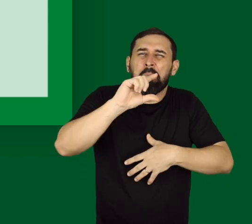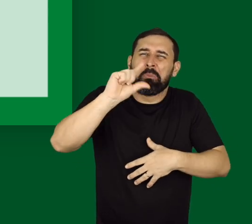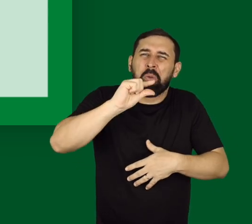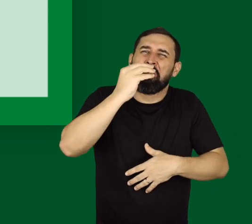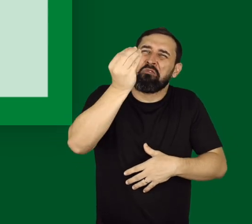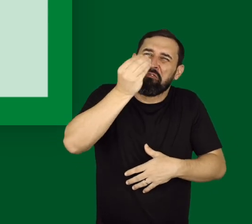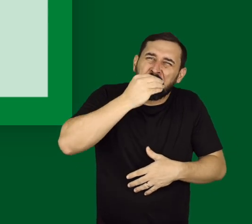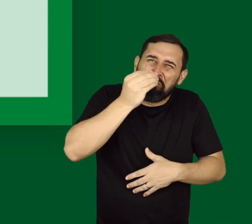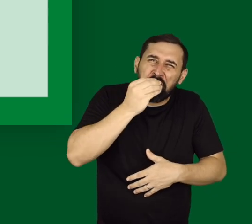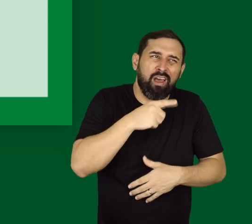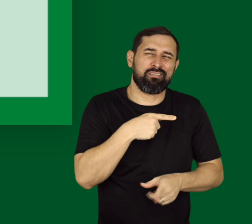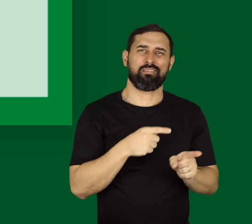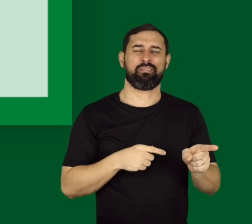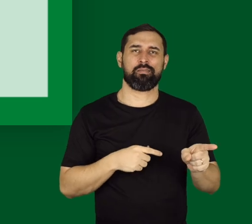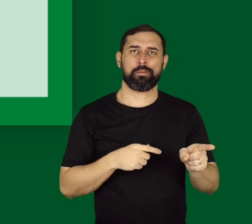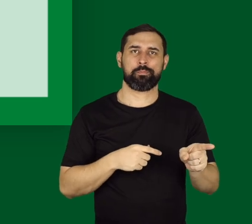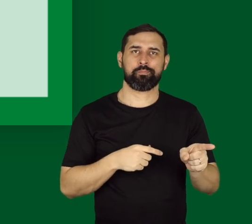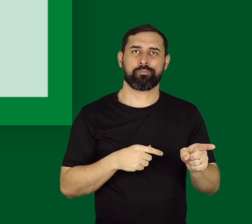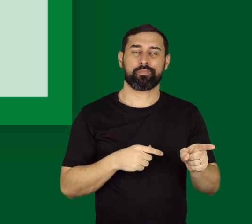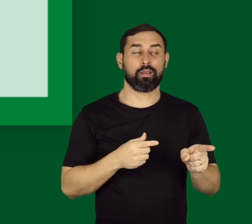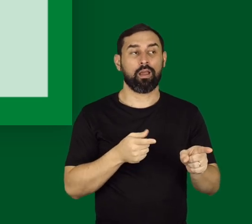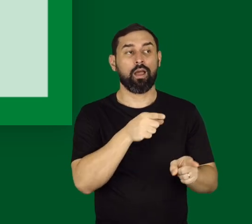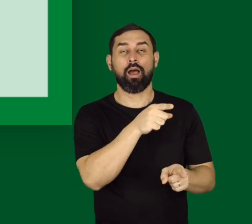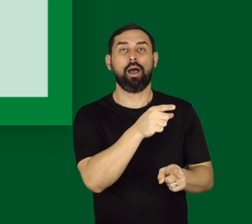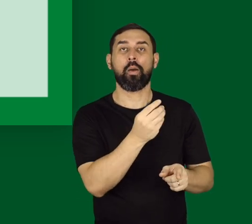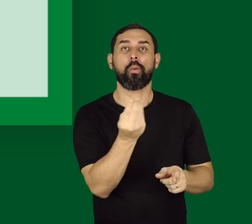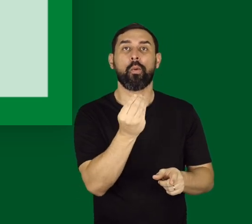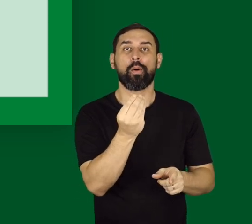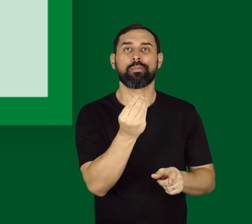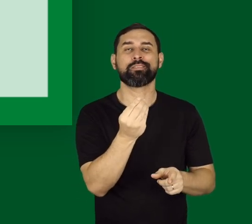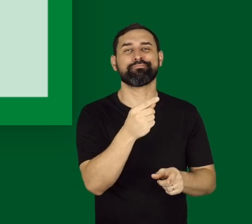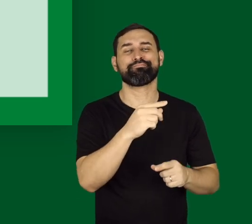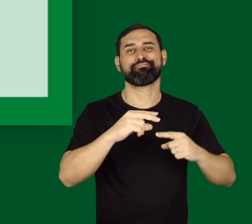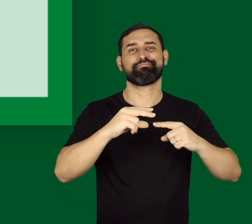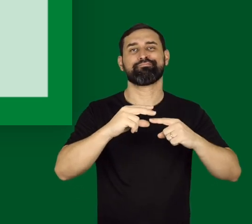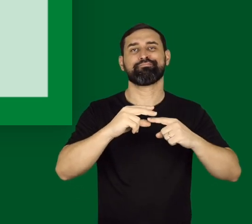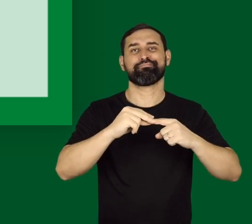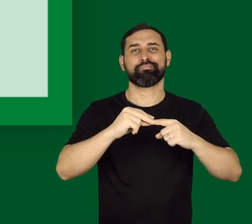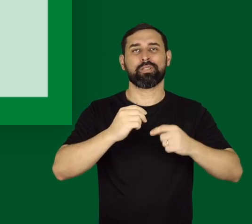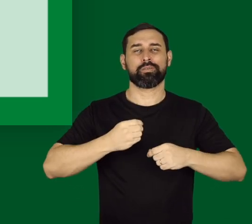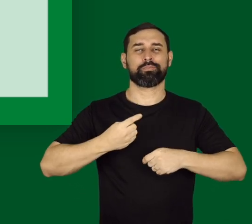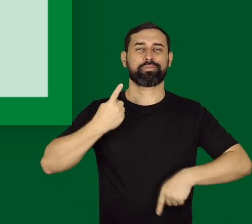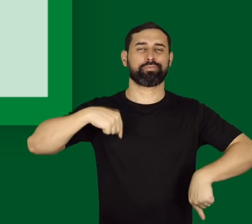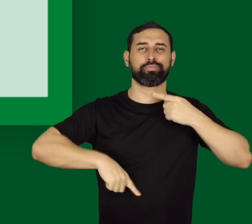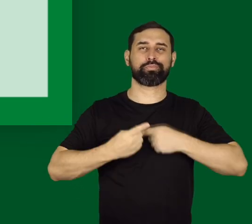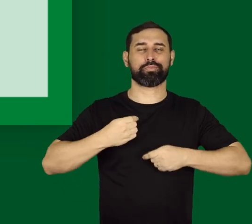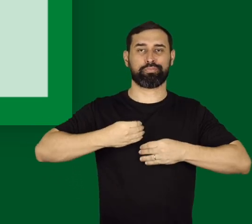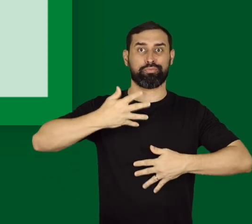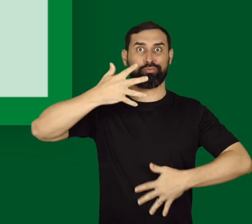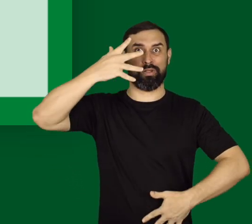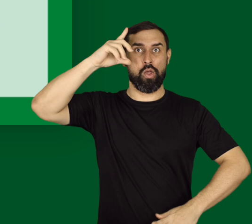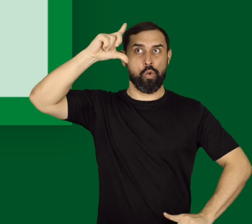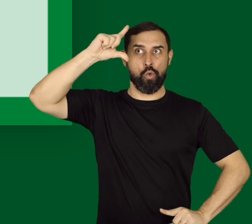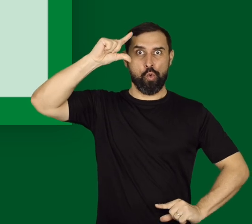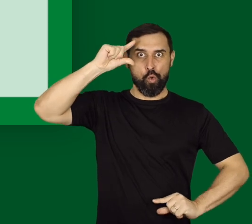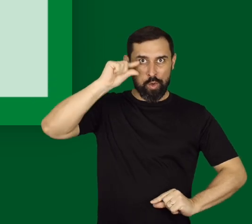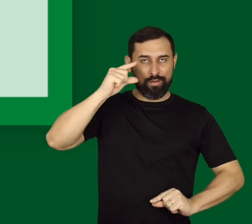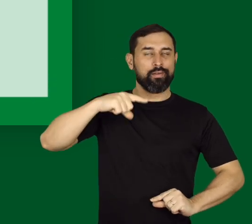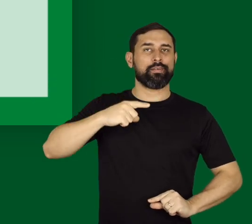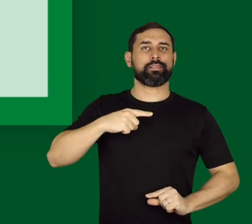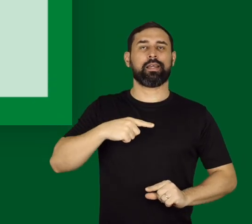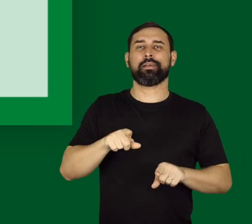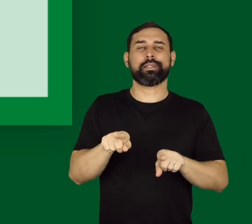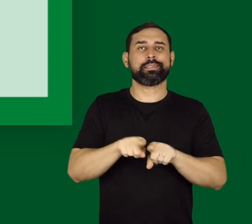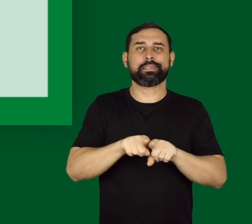débeis, respiração superficial. Quais são os parâmetros fisiológicos do choque frio? Você tem diminuição da saturação venosa